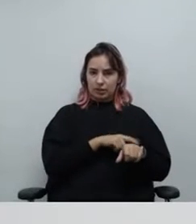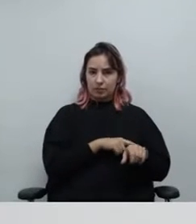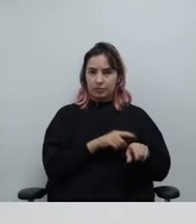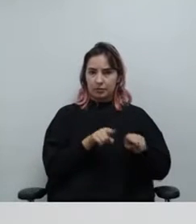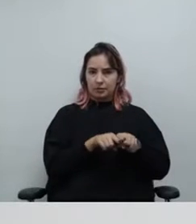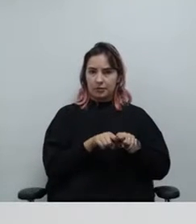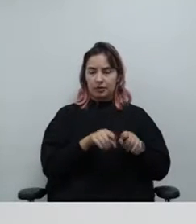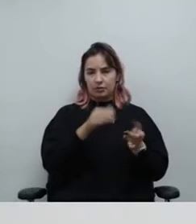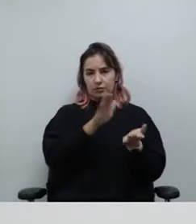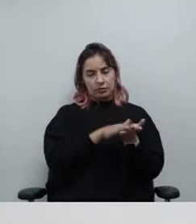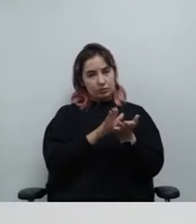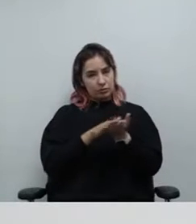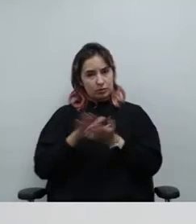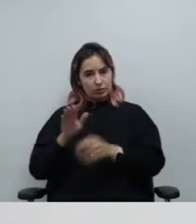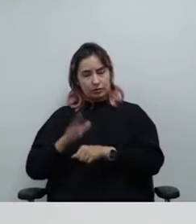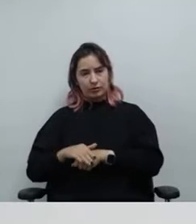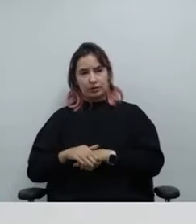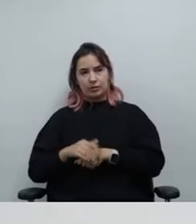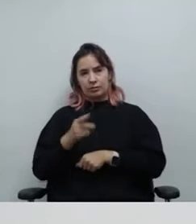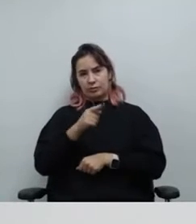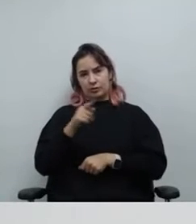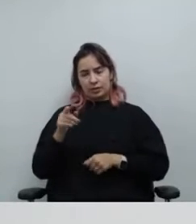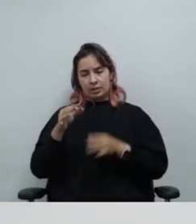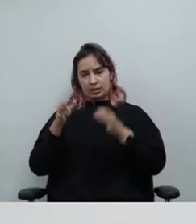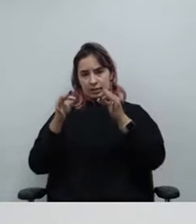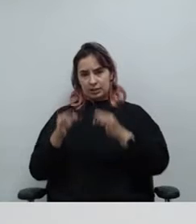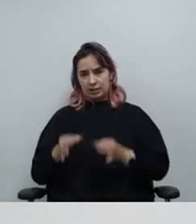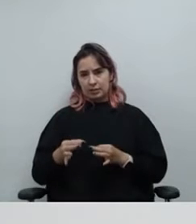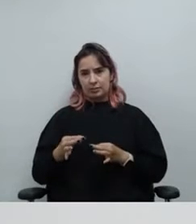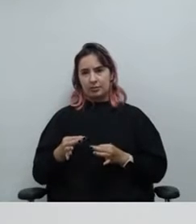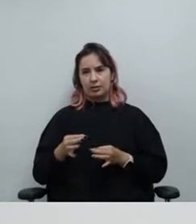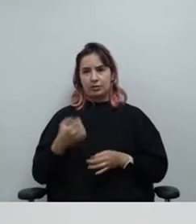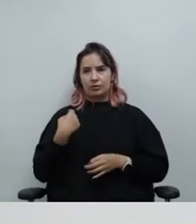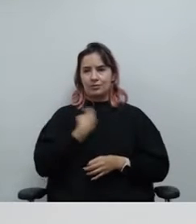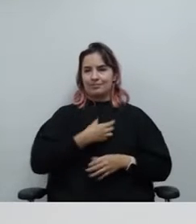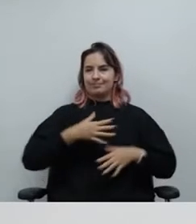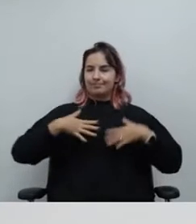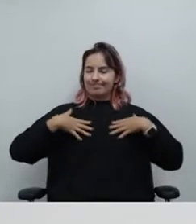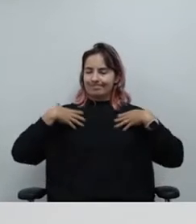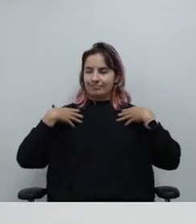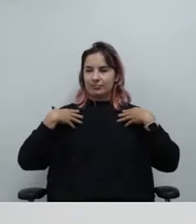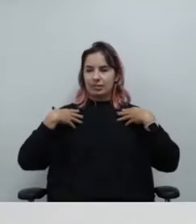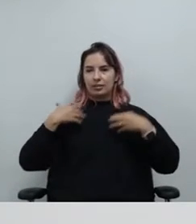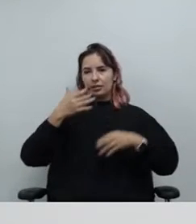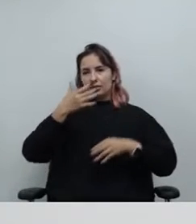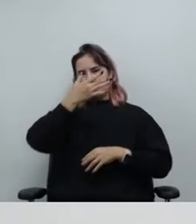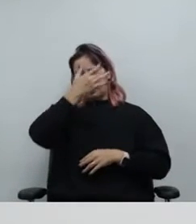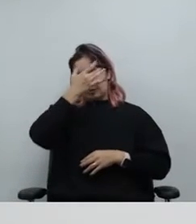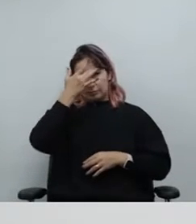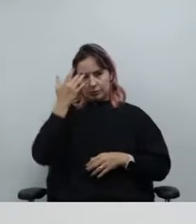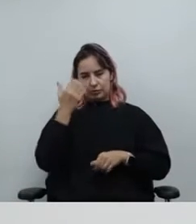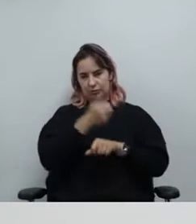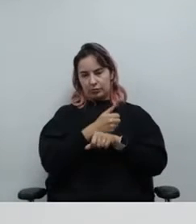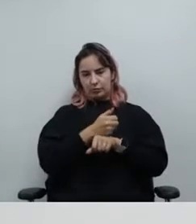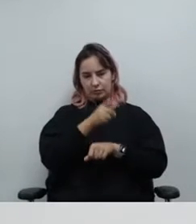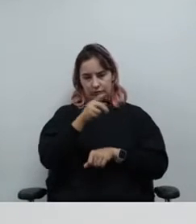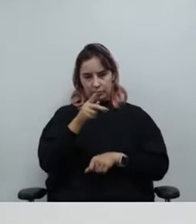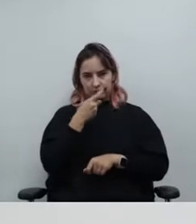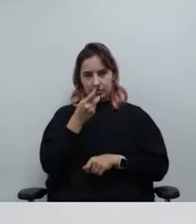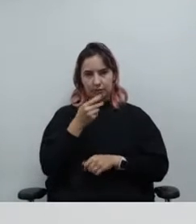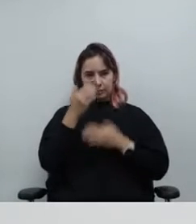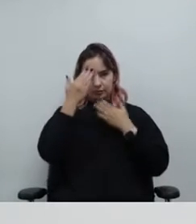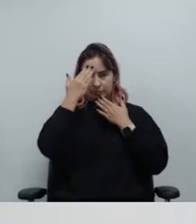os elogios também que foram feitos pelo senhor, certamente vão deixar lisonjeados os profissionais que foram indicados na sua fala. Tá bom? Muito